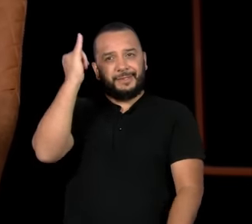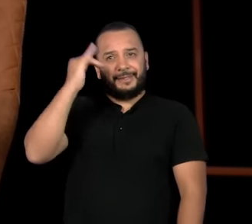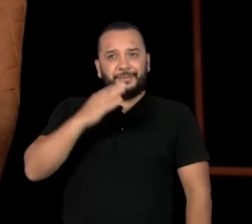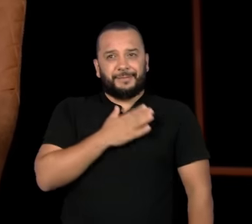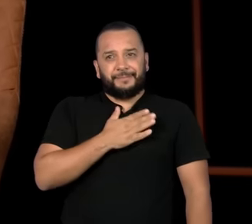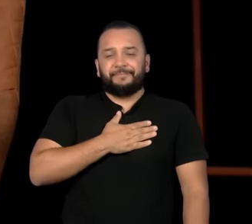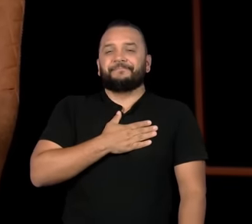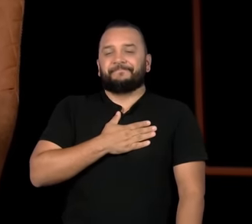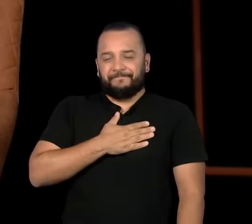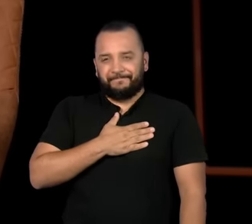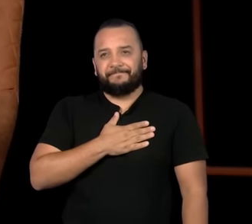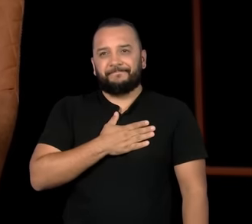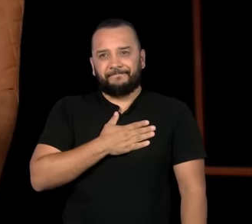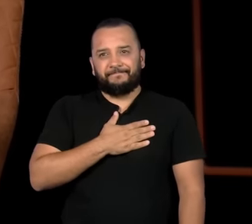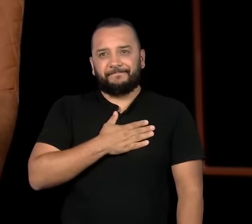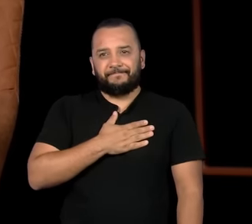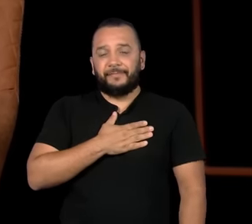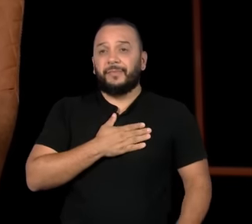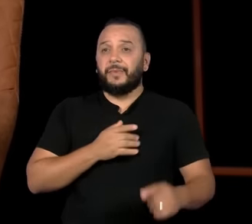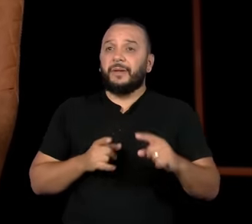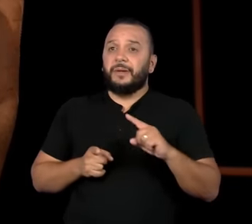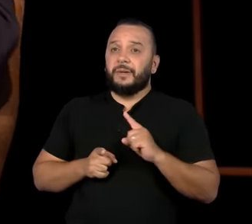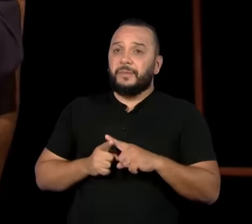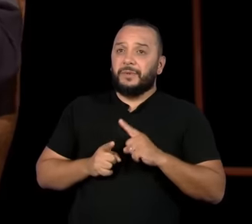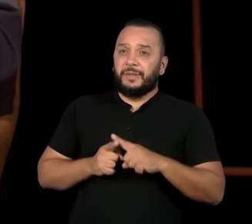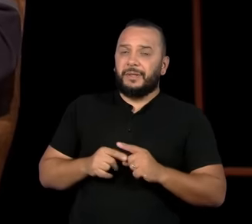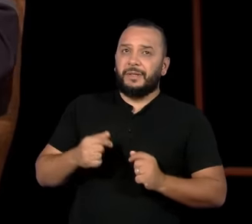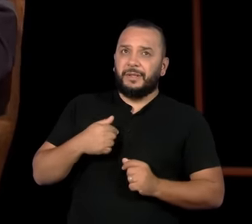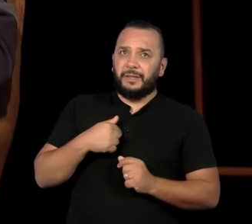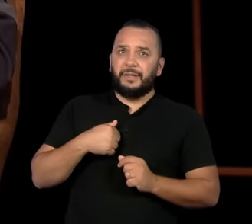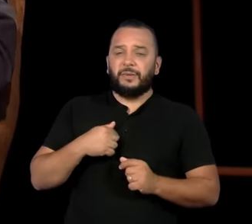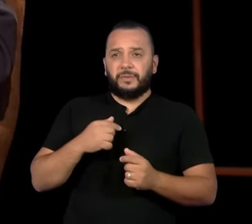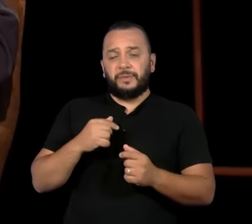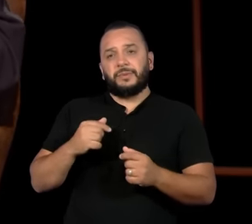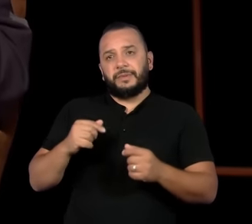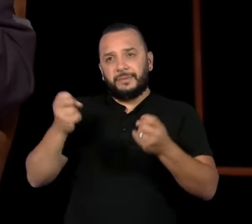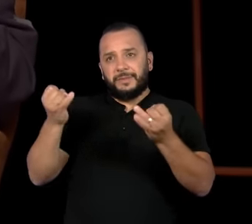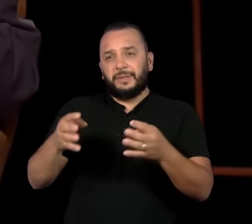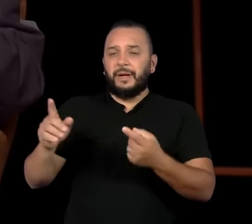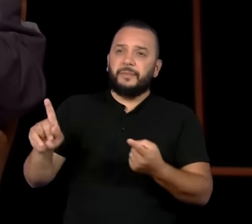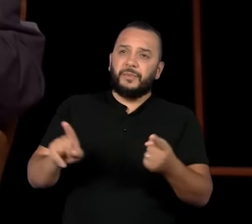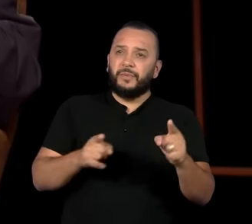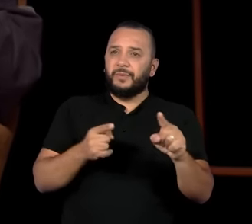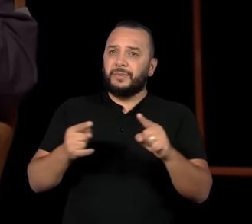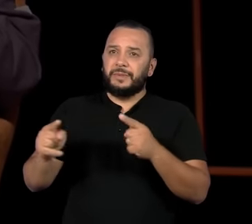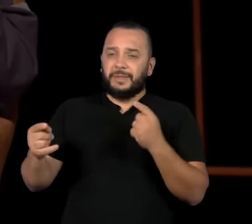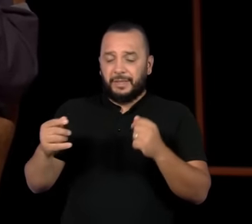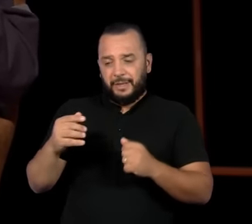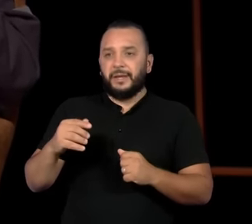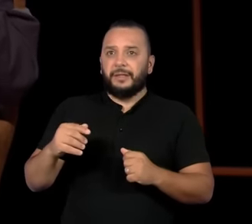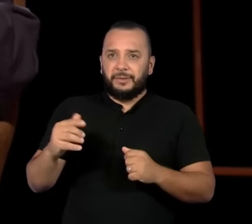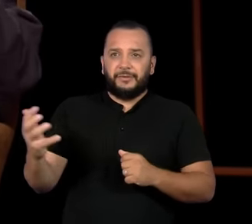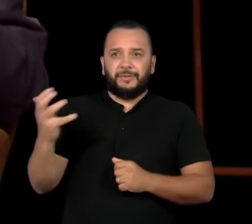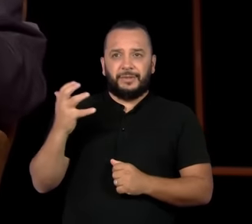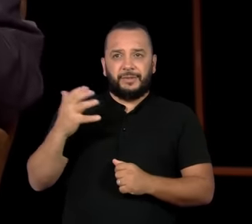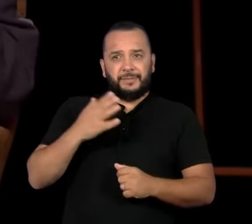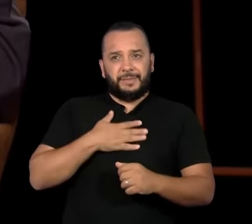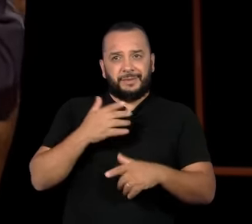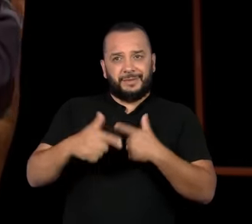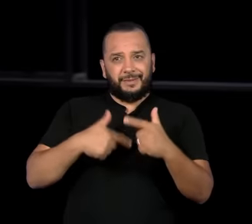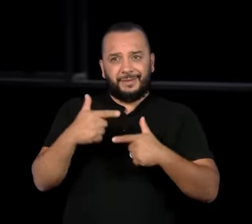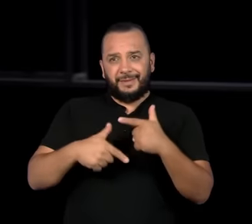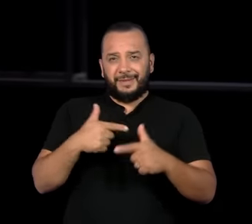muito relevante, porque eu sempre digo que da música nasceu a minha profissão de